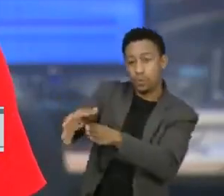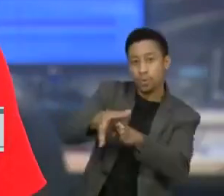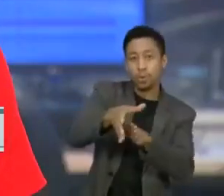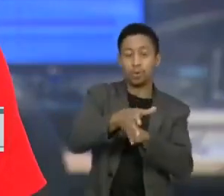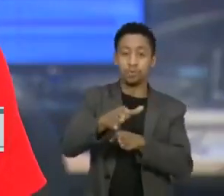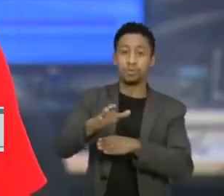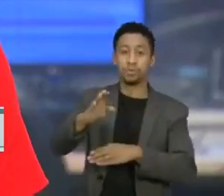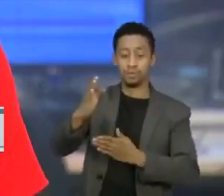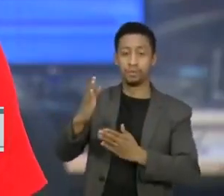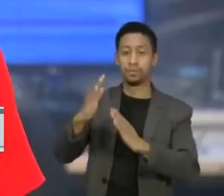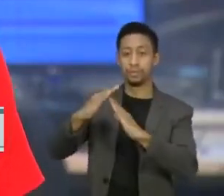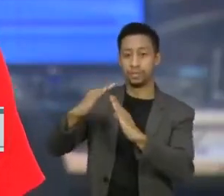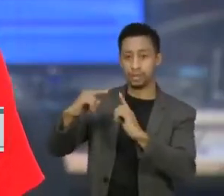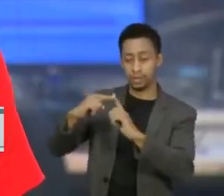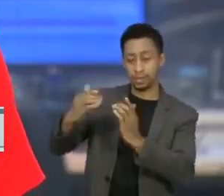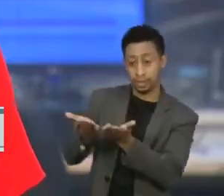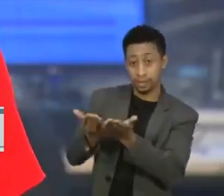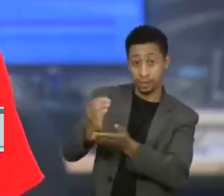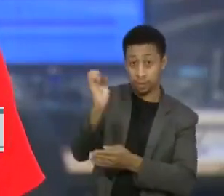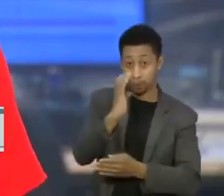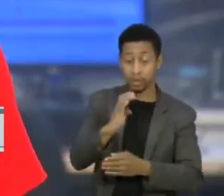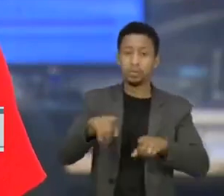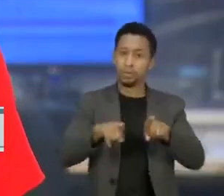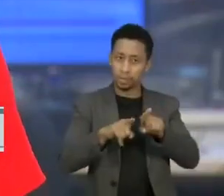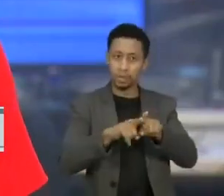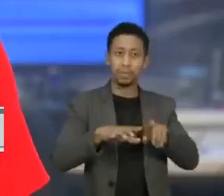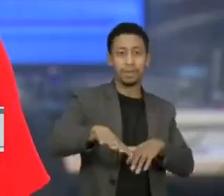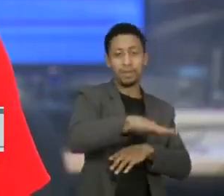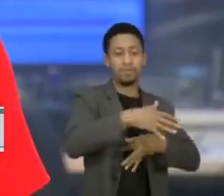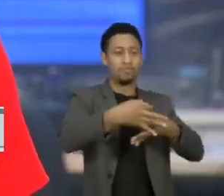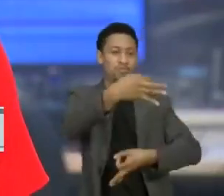Igrejas Cristãs do Brasil e Confederação